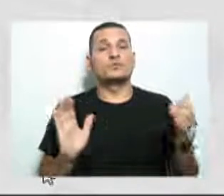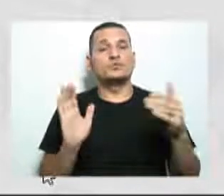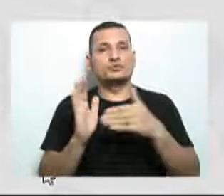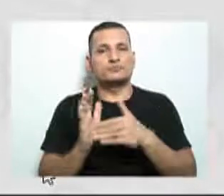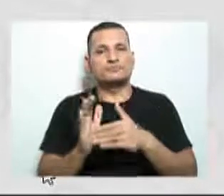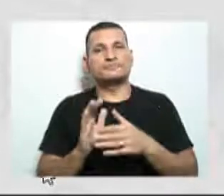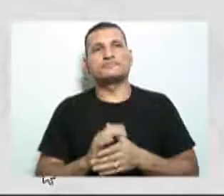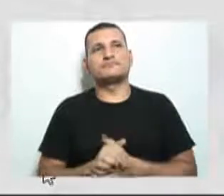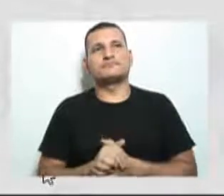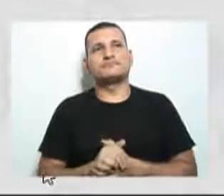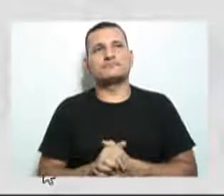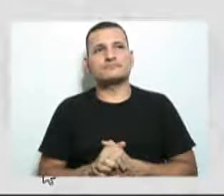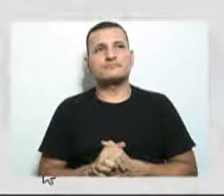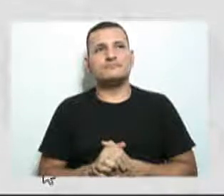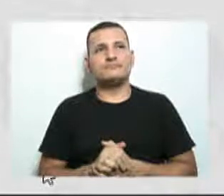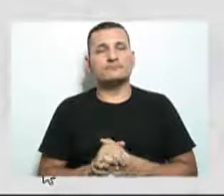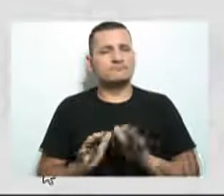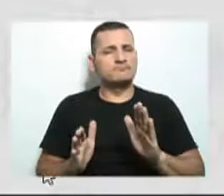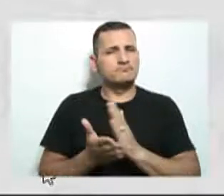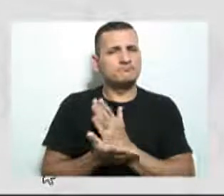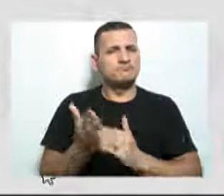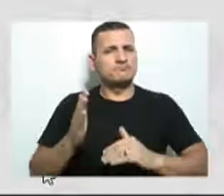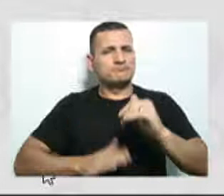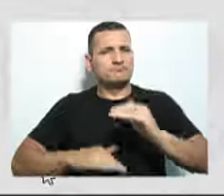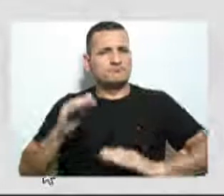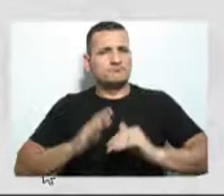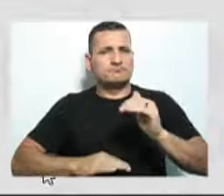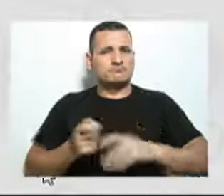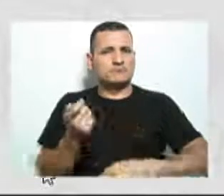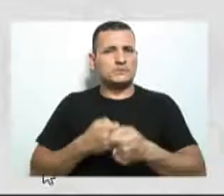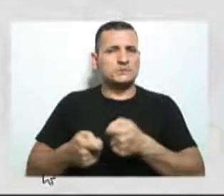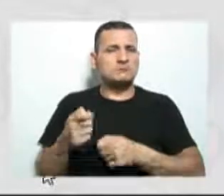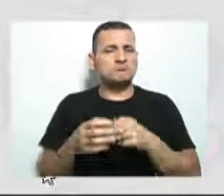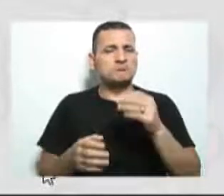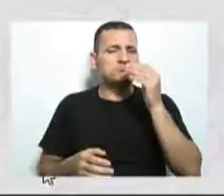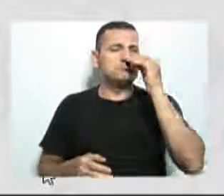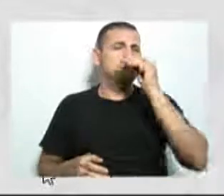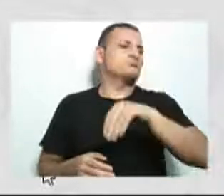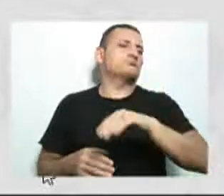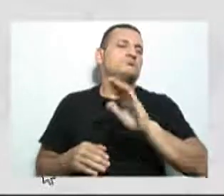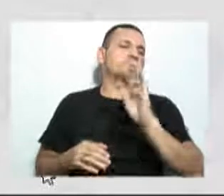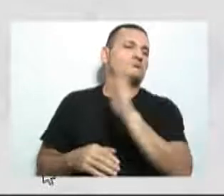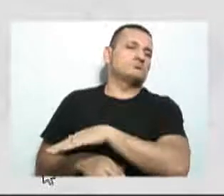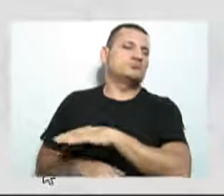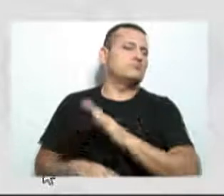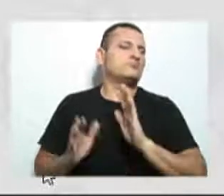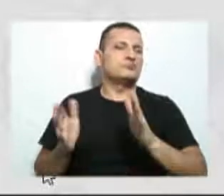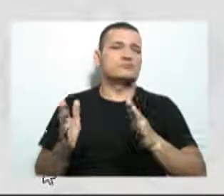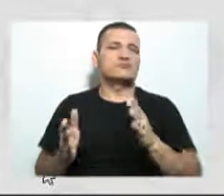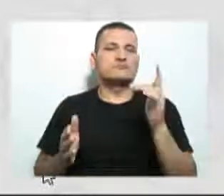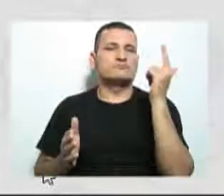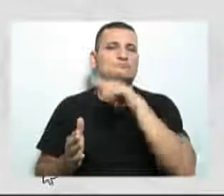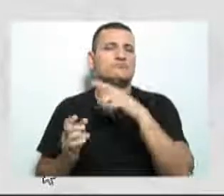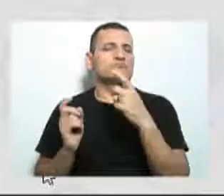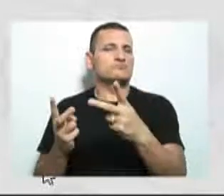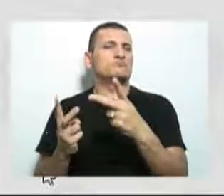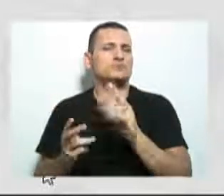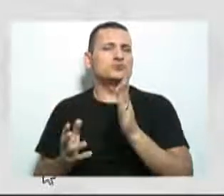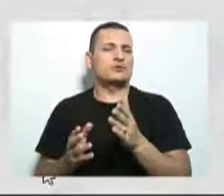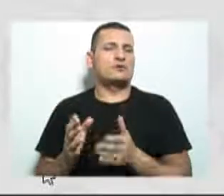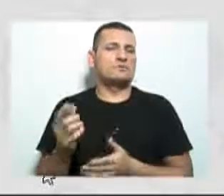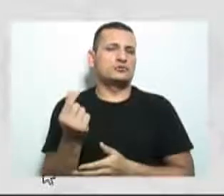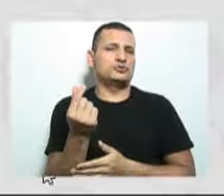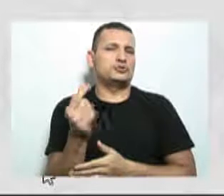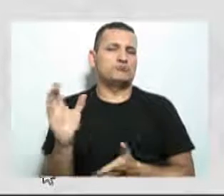que infelizmente alguns negociadores, eles menosprezam. Já consegui vender, já consegui minha margem de